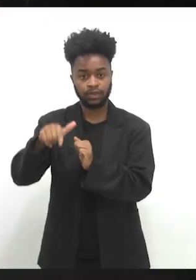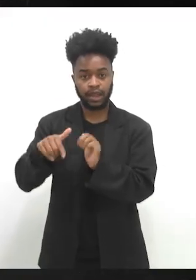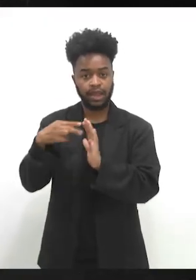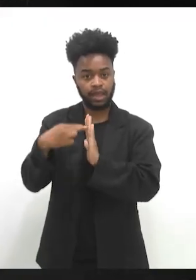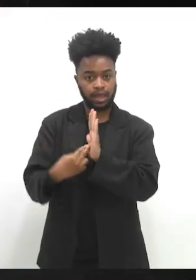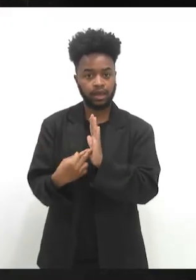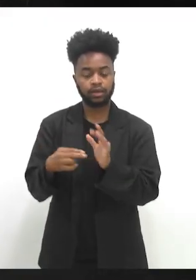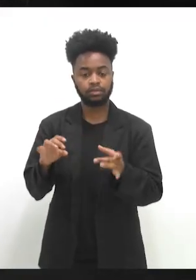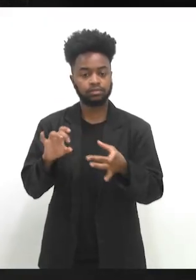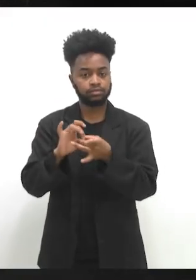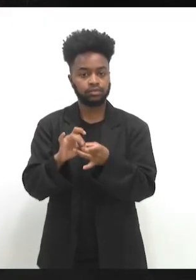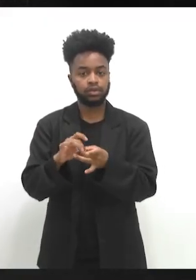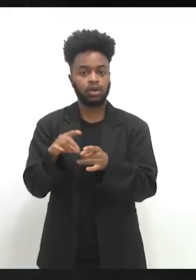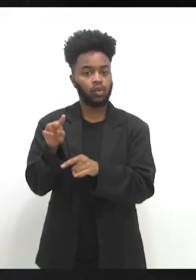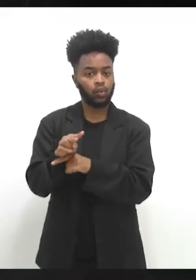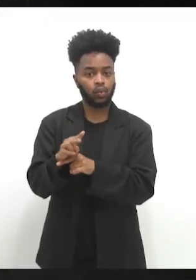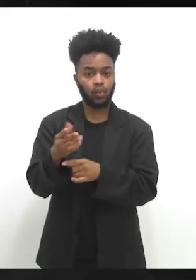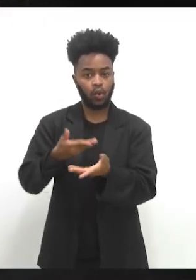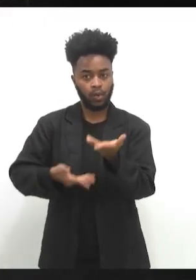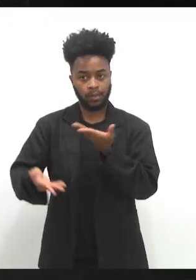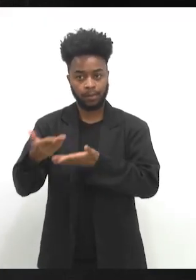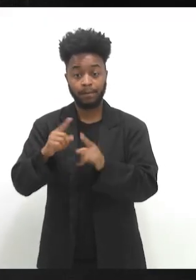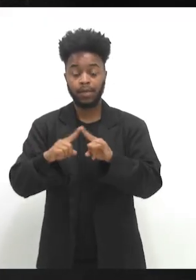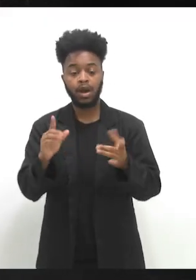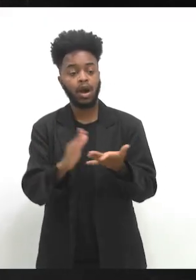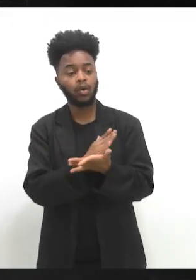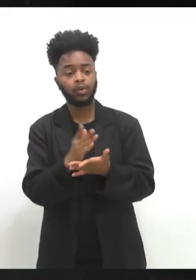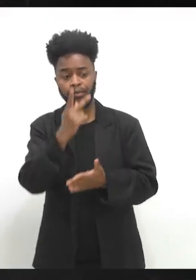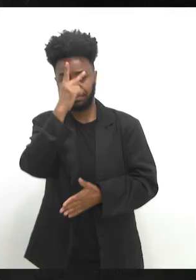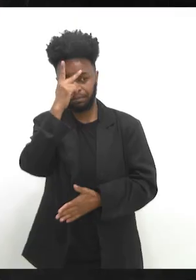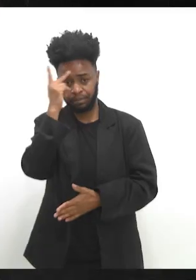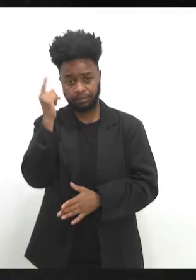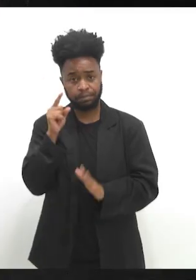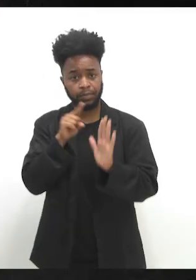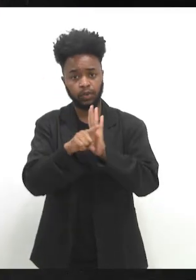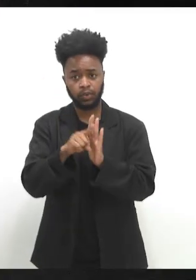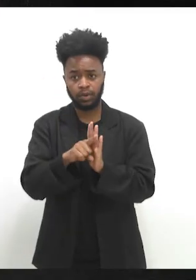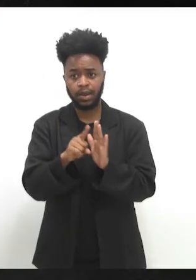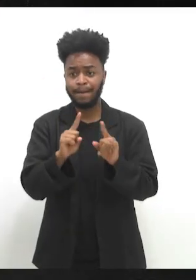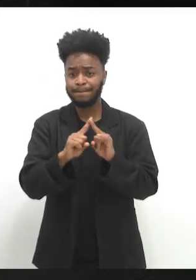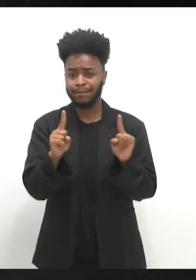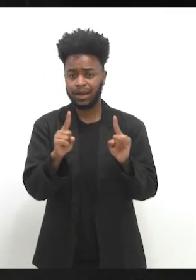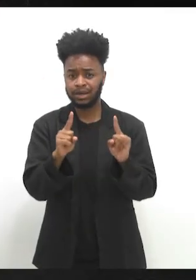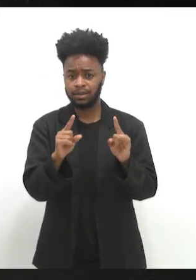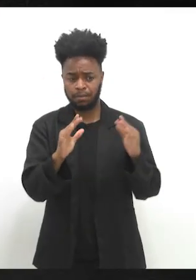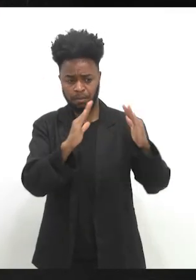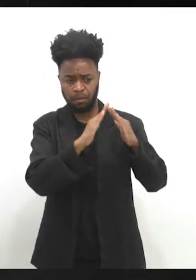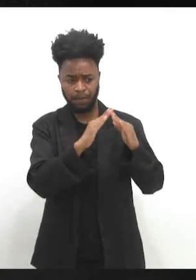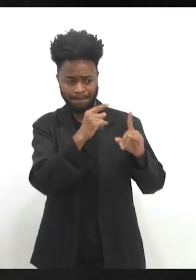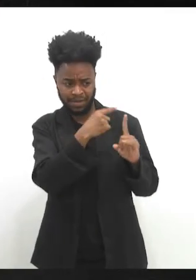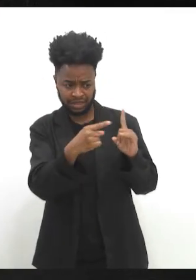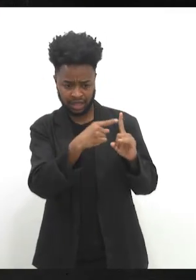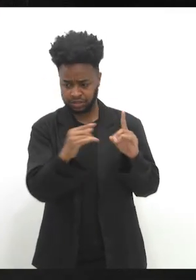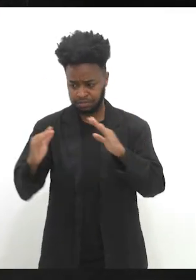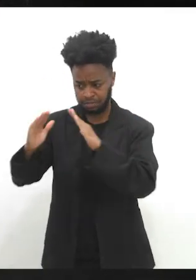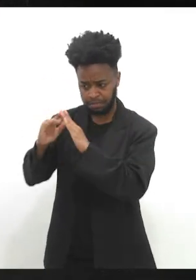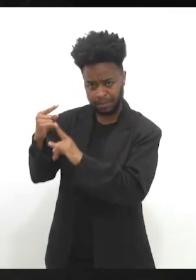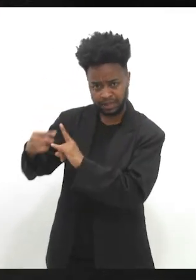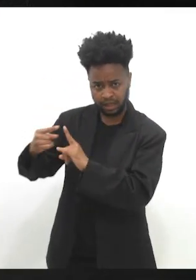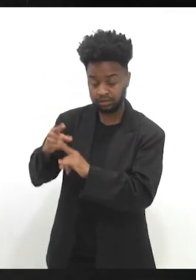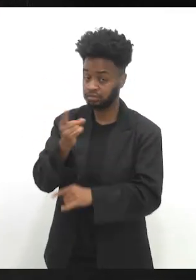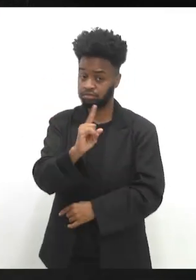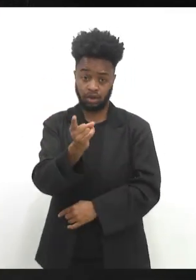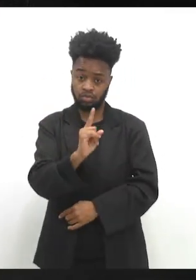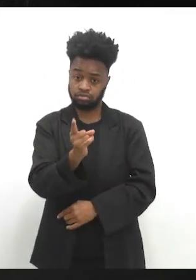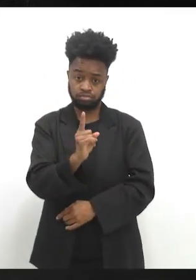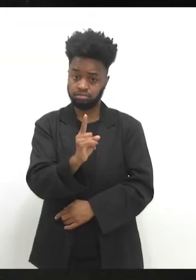é a regra da guarda compartilhada. Agora, muitos, né, perguntam, mas na guarda compartilhada não fica metade do tempo com um, metade